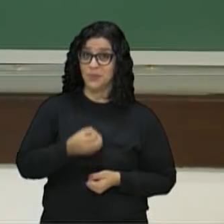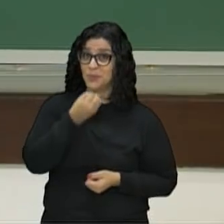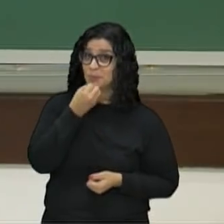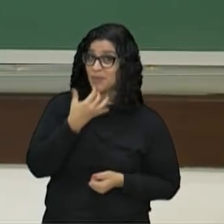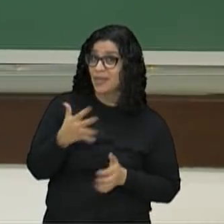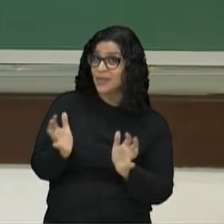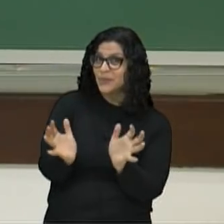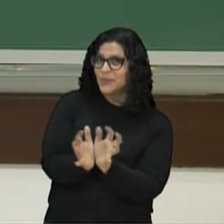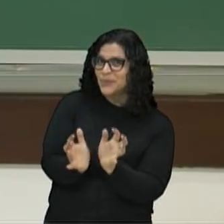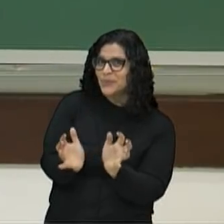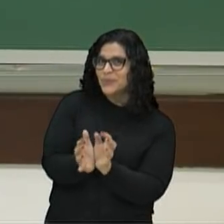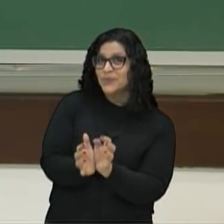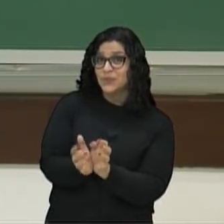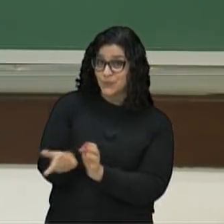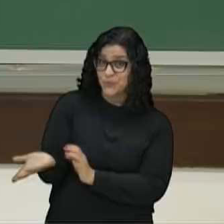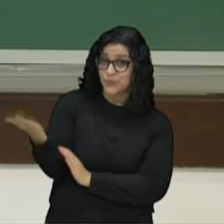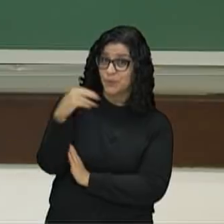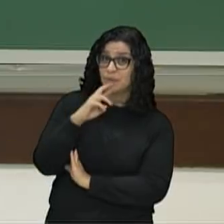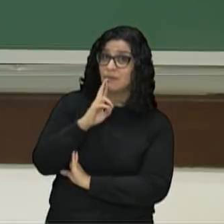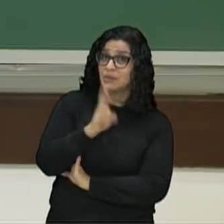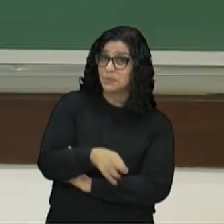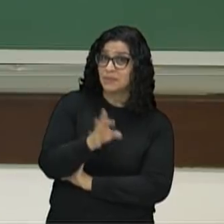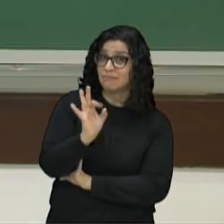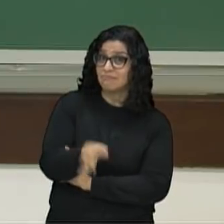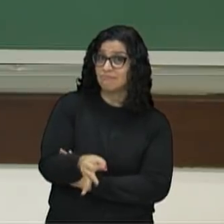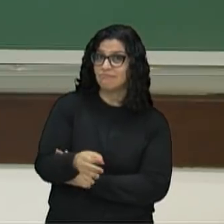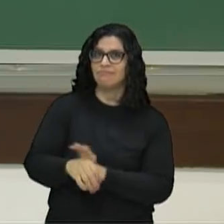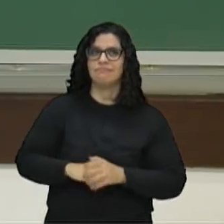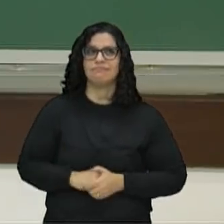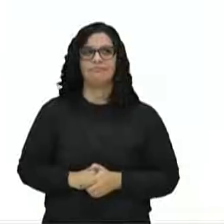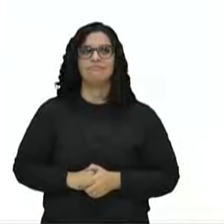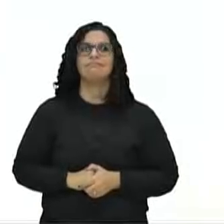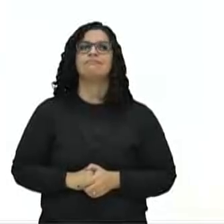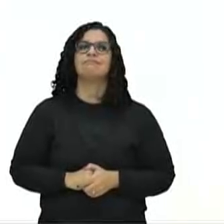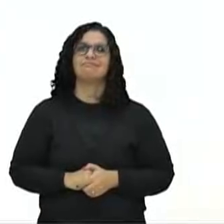Muito bem, turma. Vamos à resposta correta?